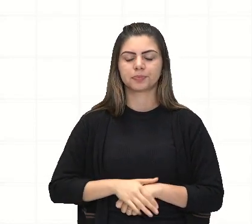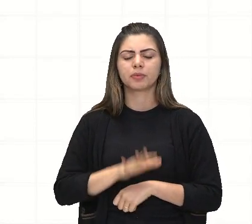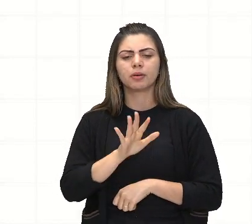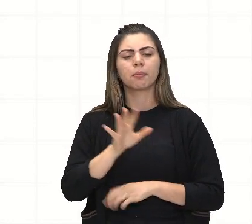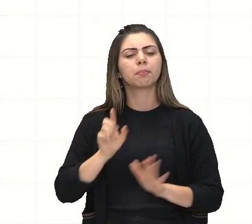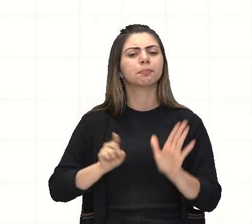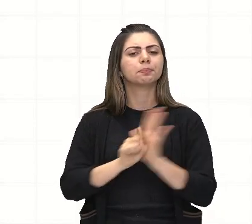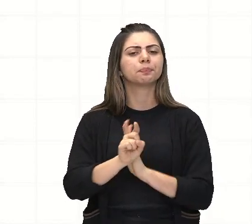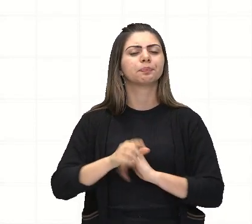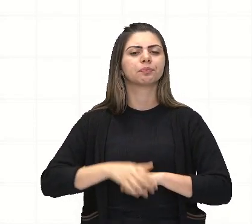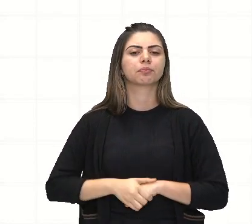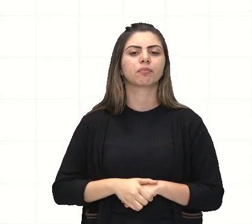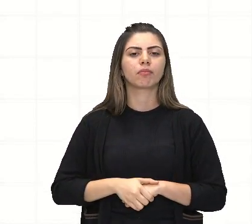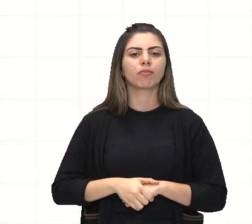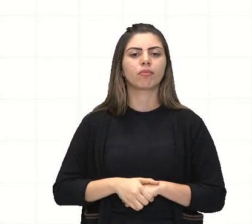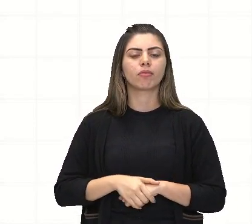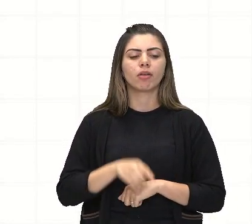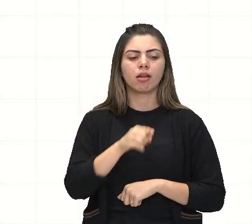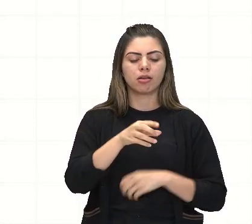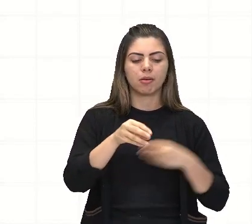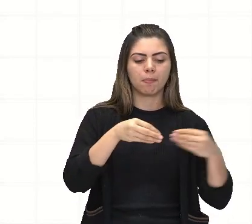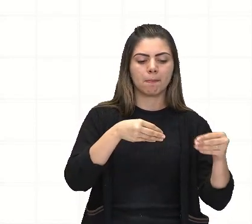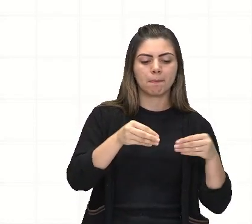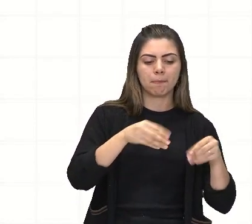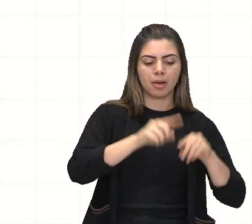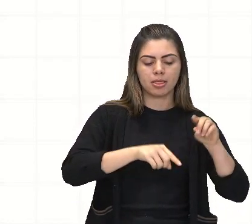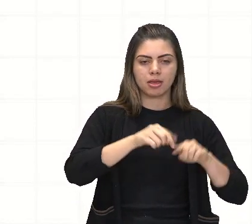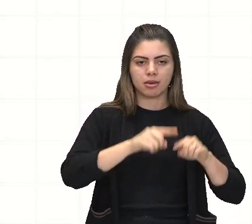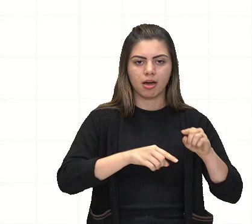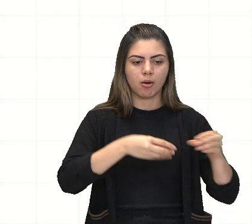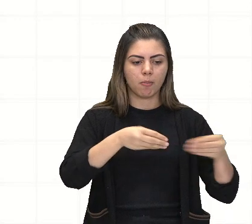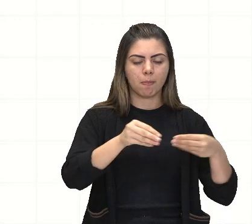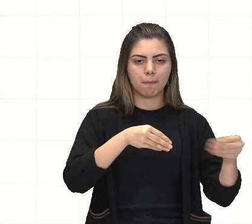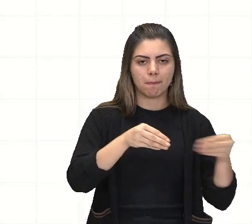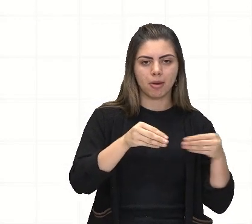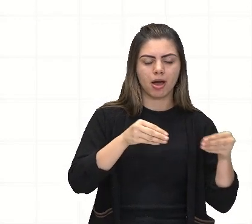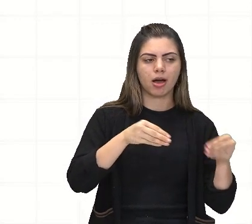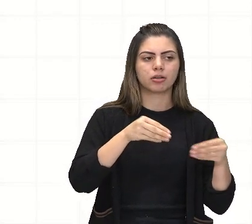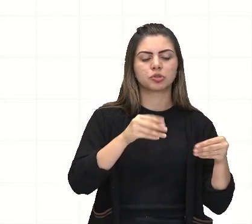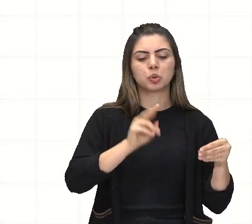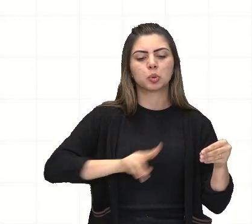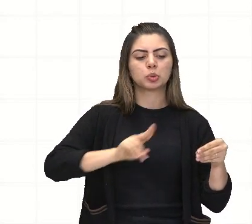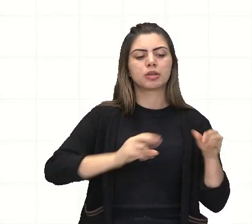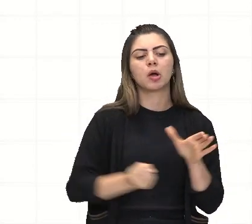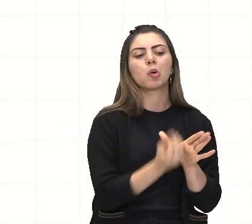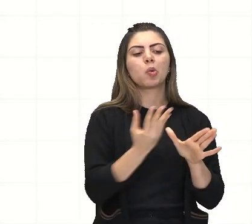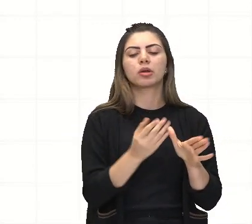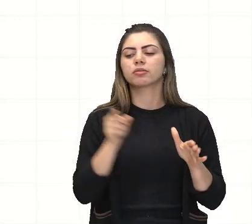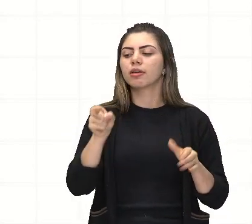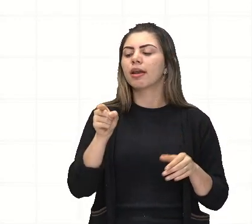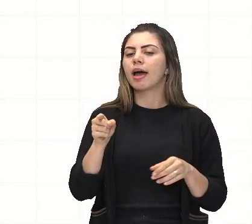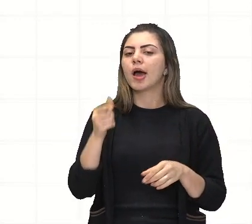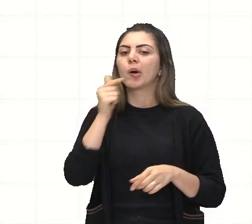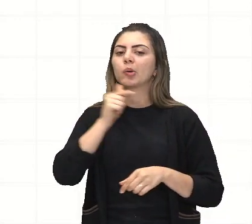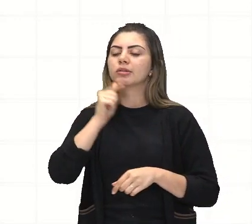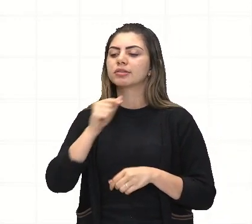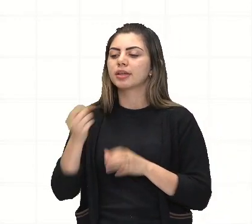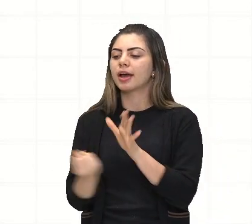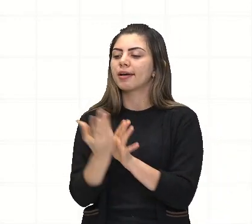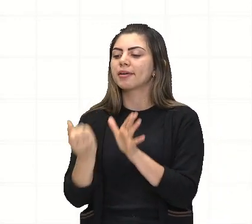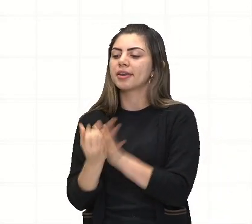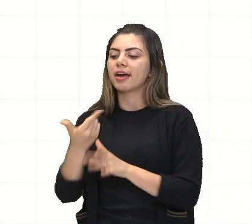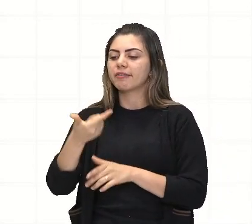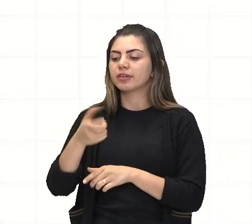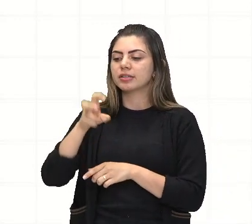Pergunta-se, quantas peças de plástico, ó, X, eu vou gastar para